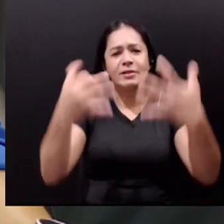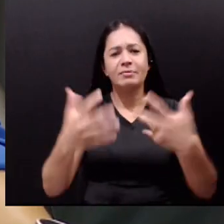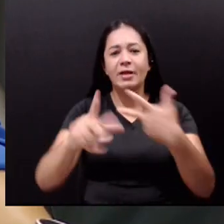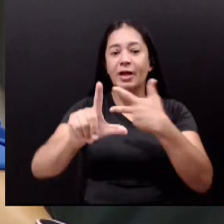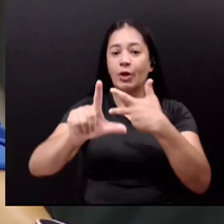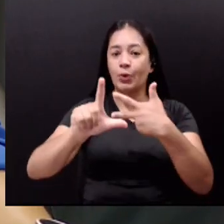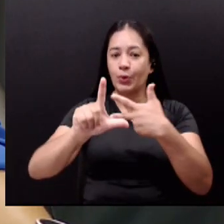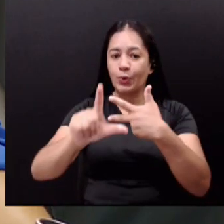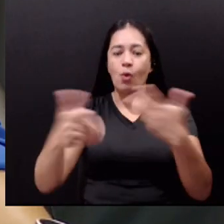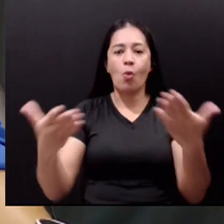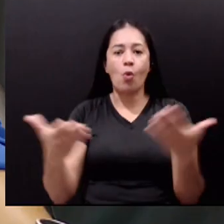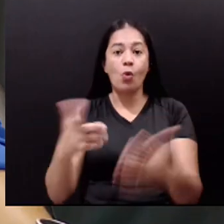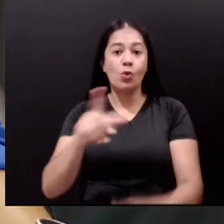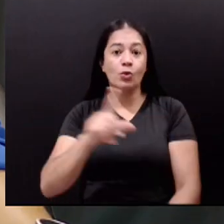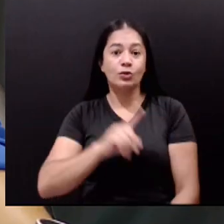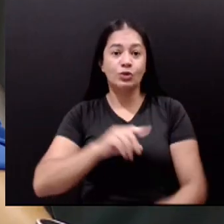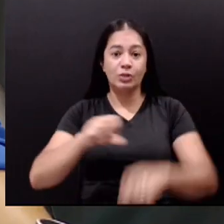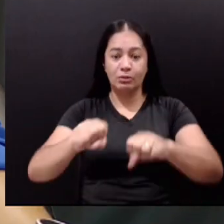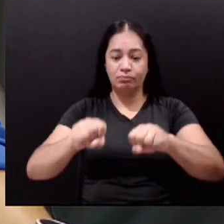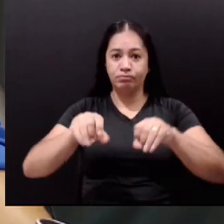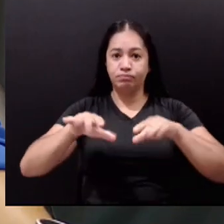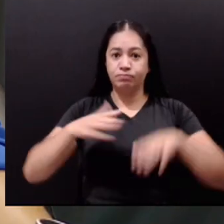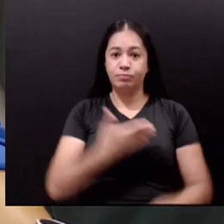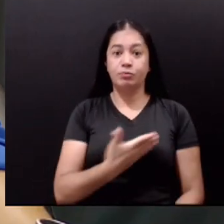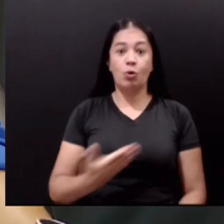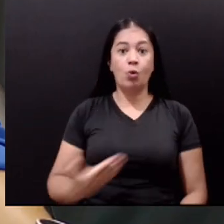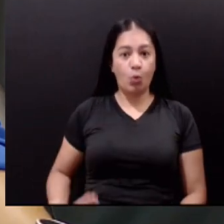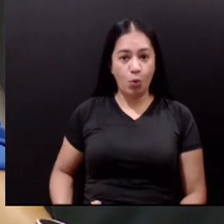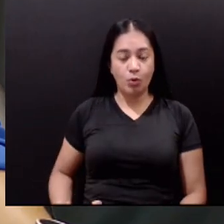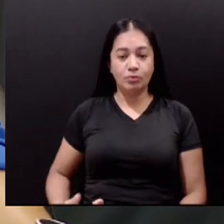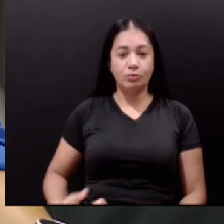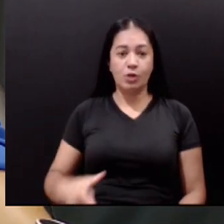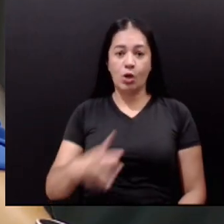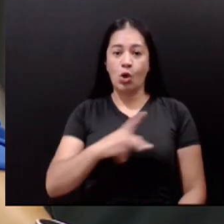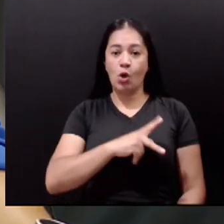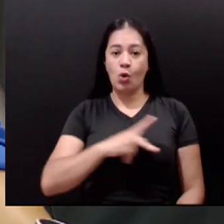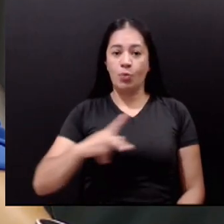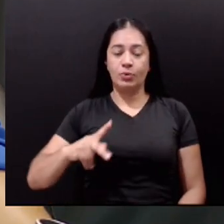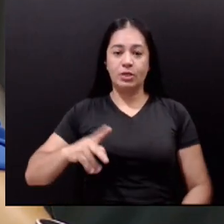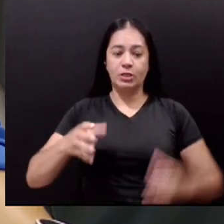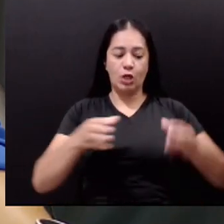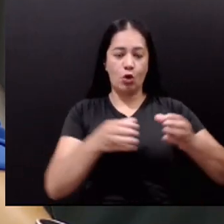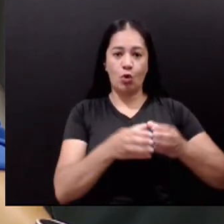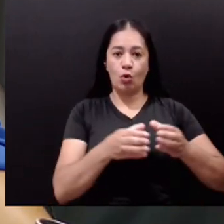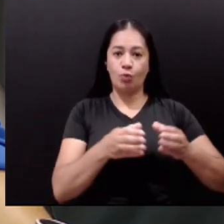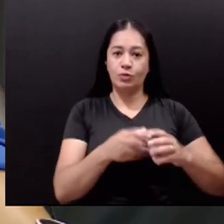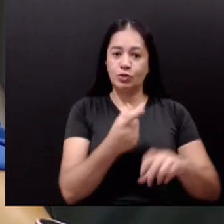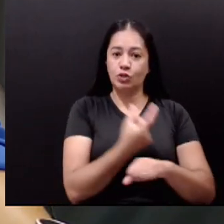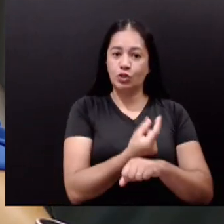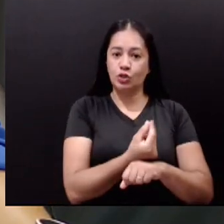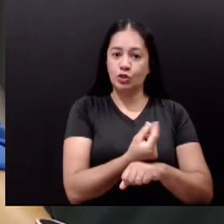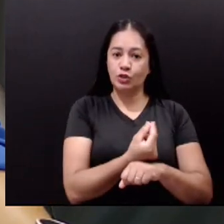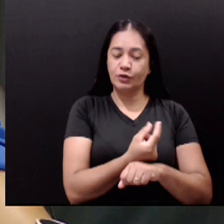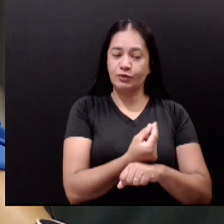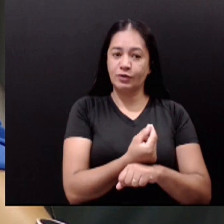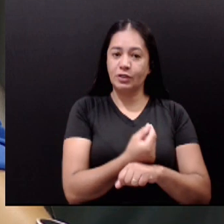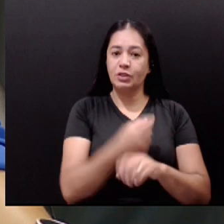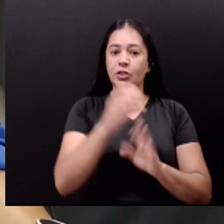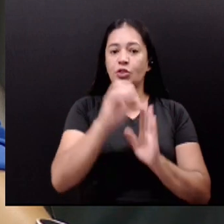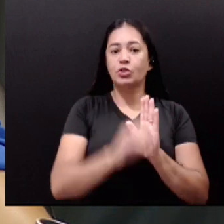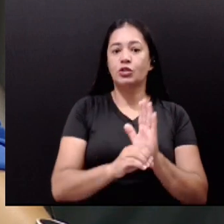audiência pública na Câmara, hein? O presidente da Comissão de Finanças e Orçamento da Câmara de Campinas, vereador Carlinhos